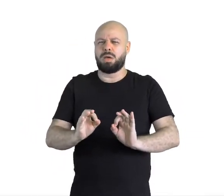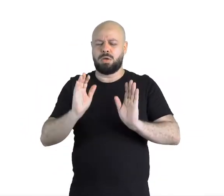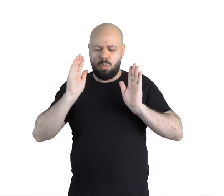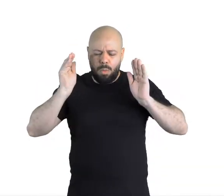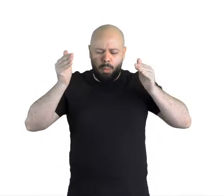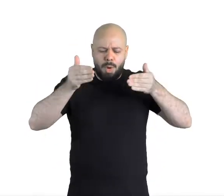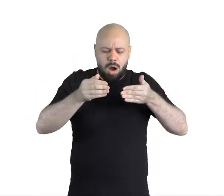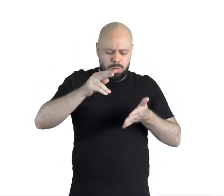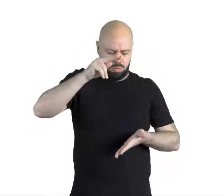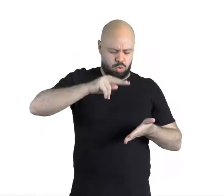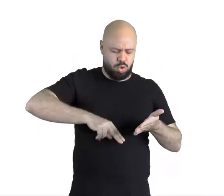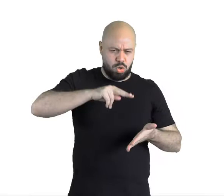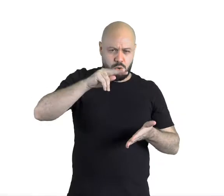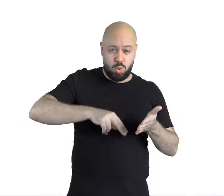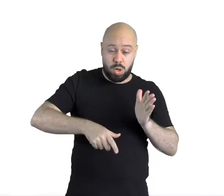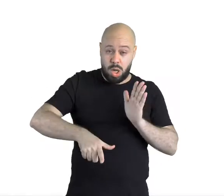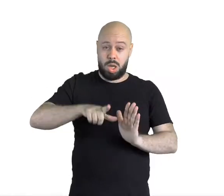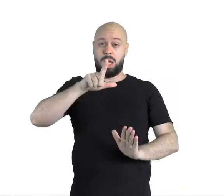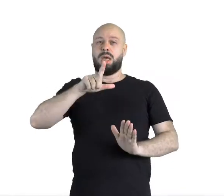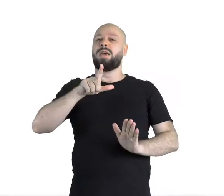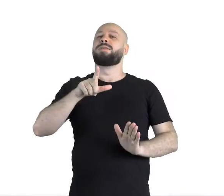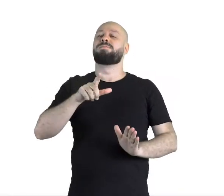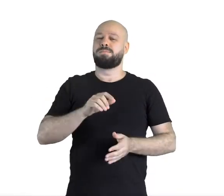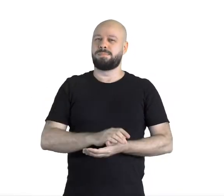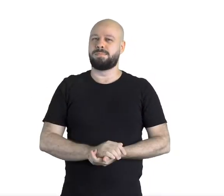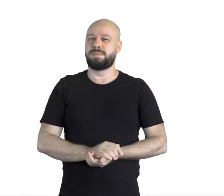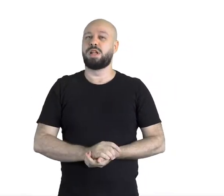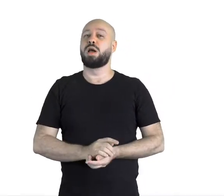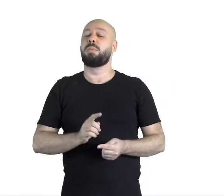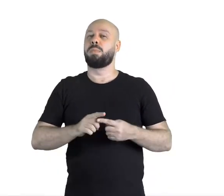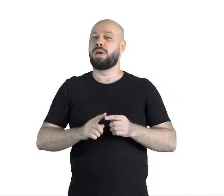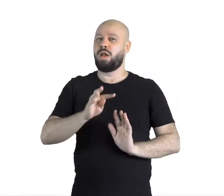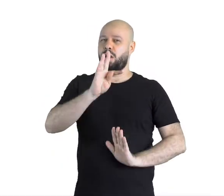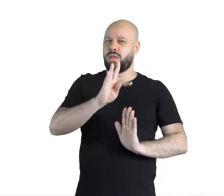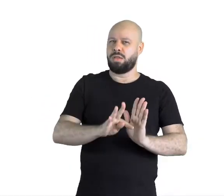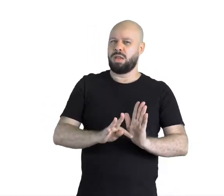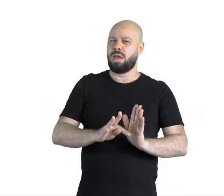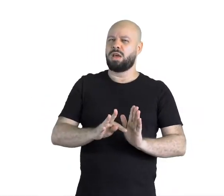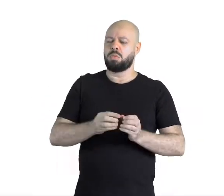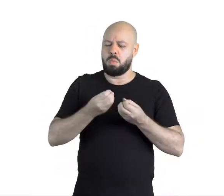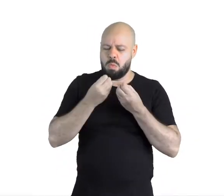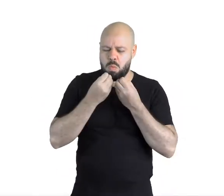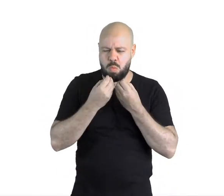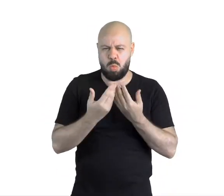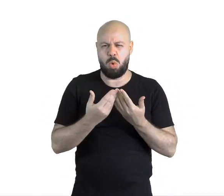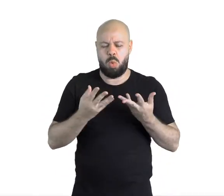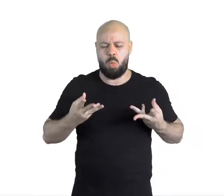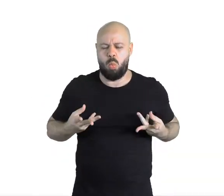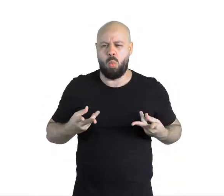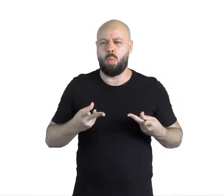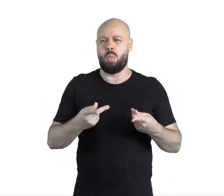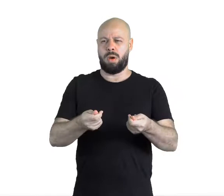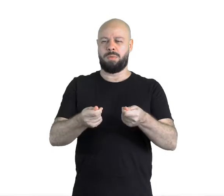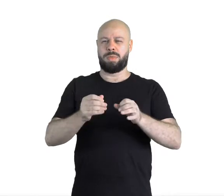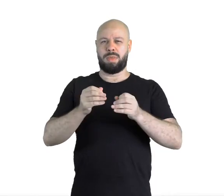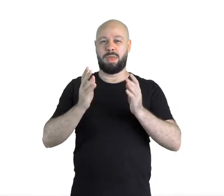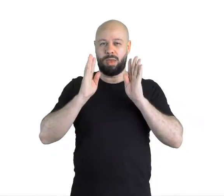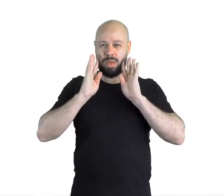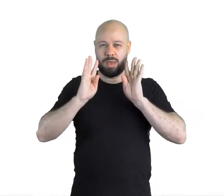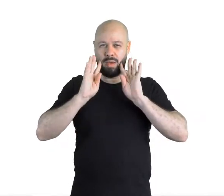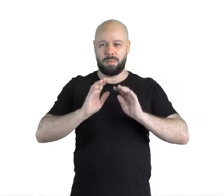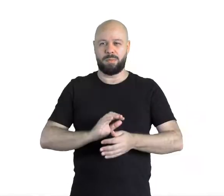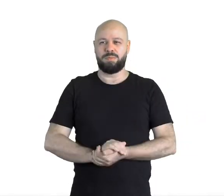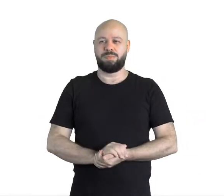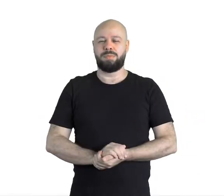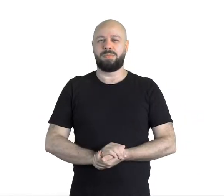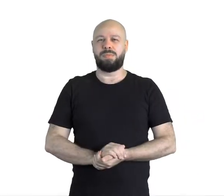concentração, leitura antes. Isso tudo irá fazer com que seu texto fique bem feito, fique um texto legal.